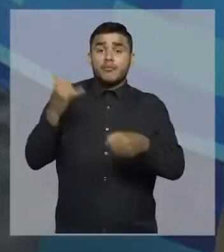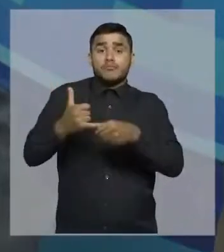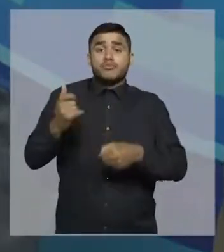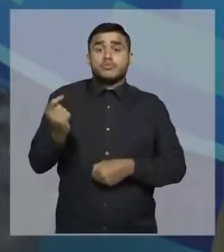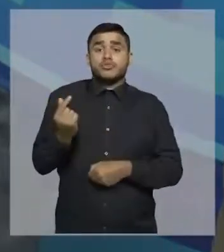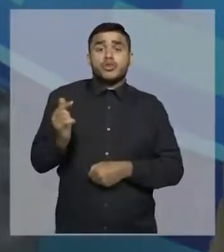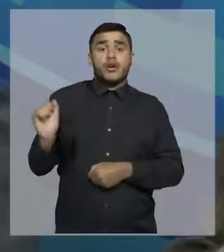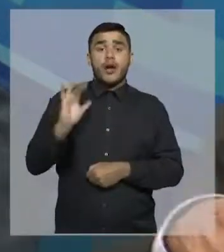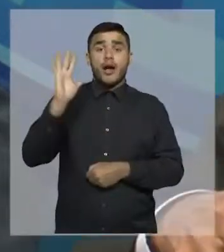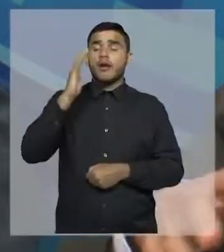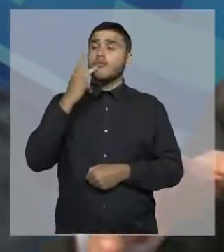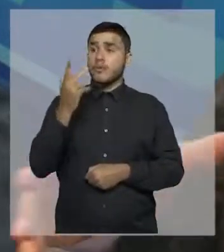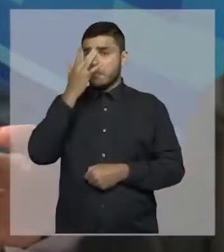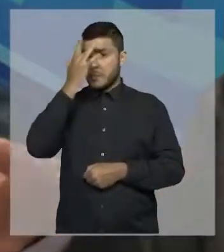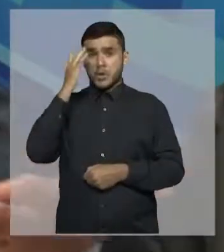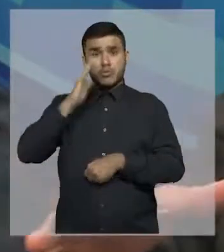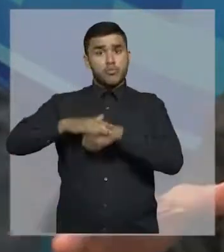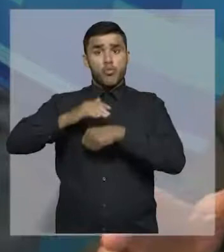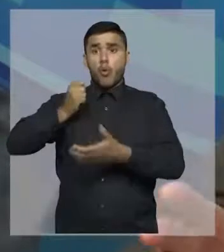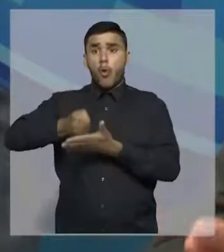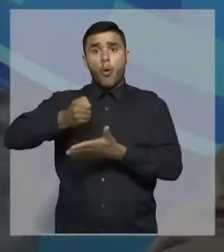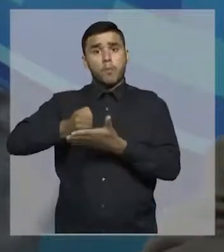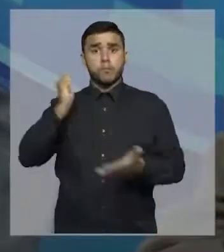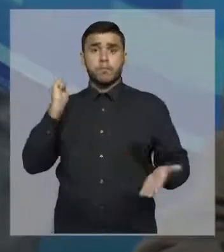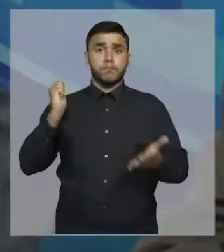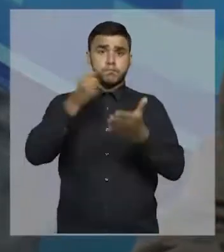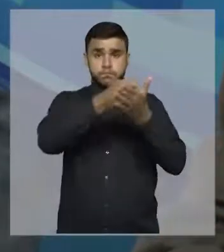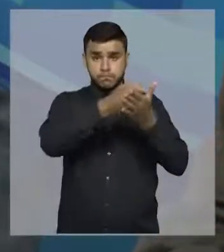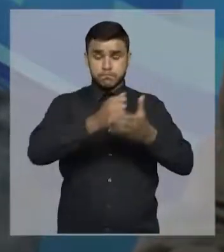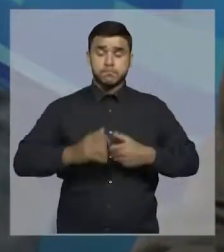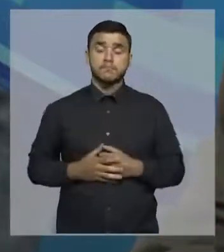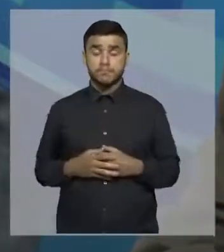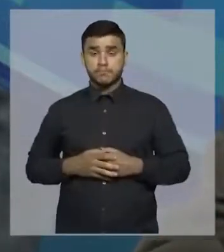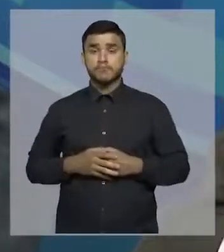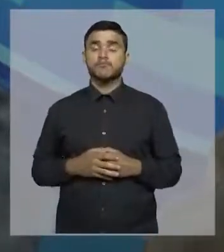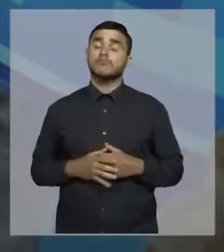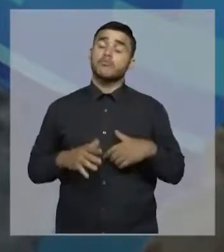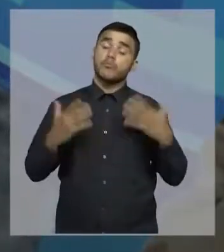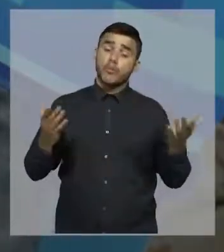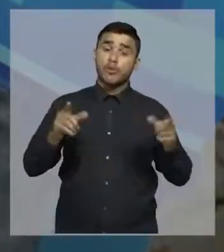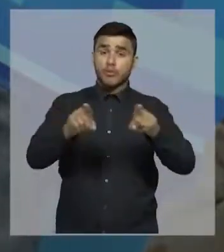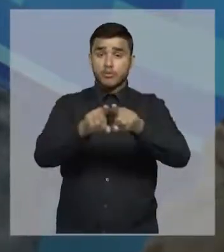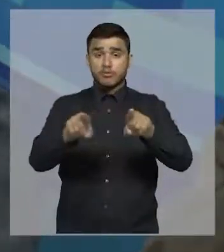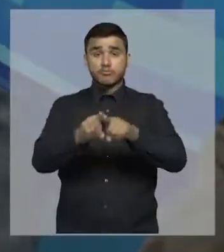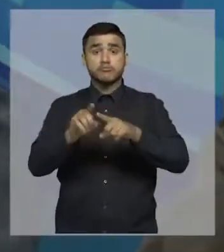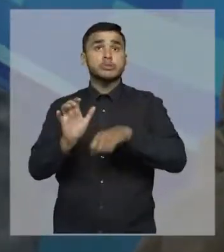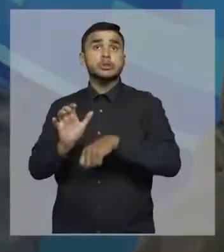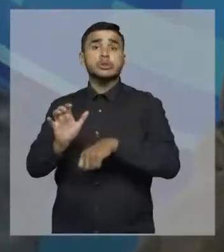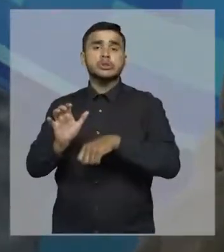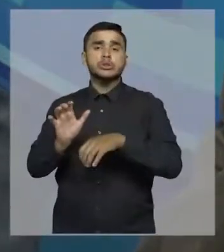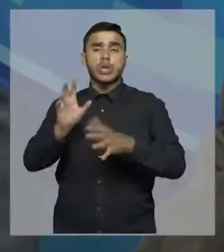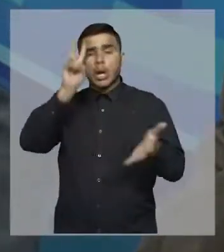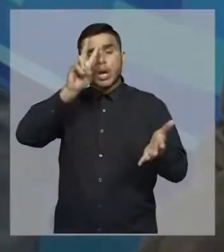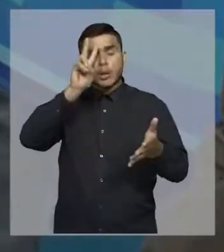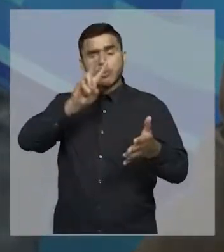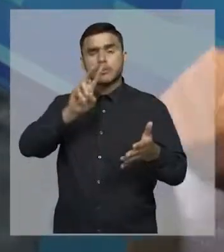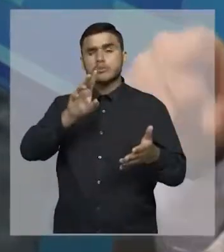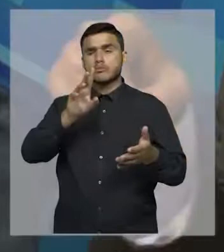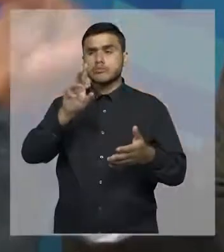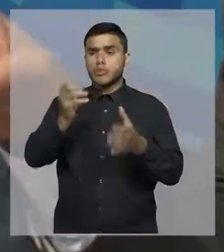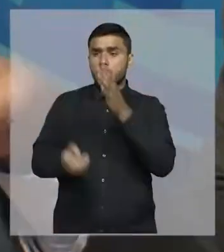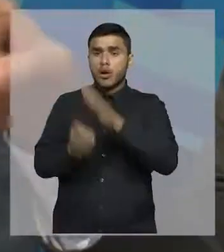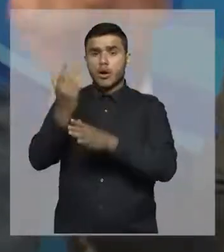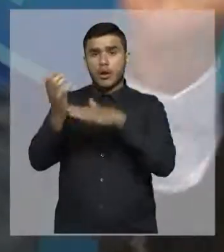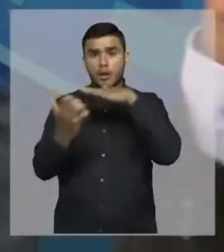consumidor. Por outro lado, os estados, e é bom lembrar que quando foi criada a Petrobras, os impostos